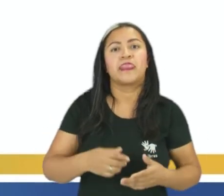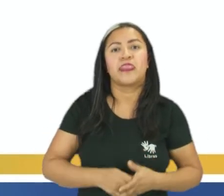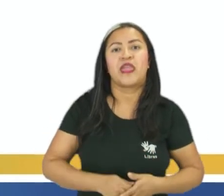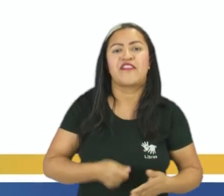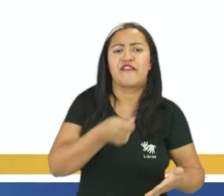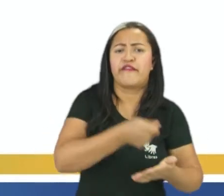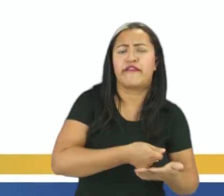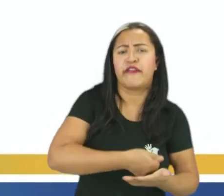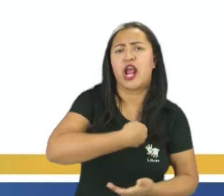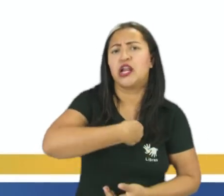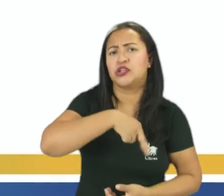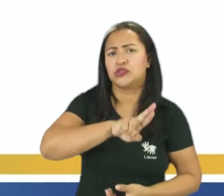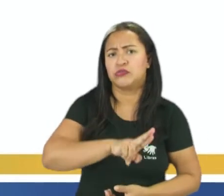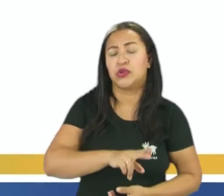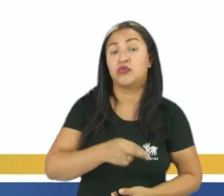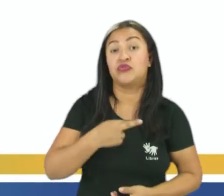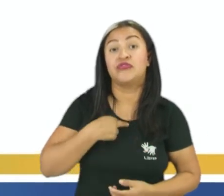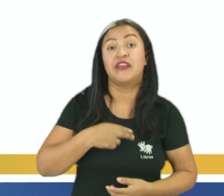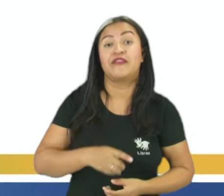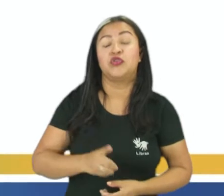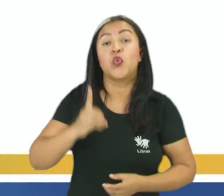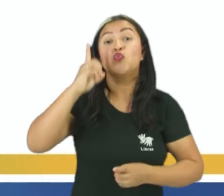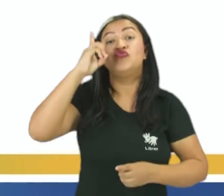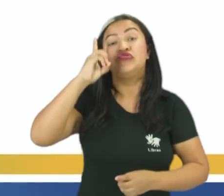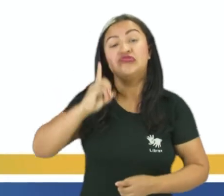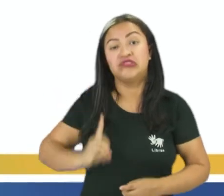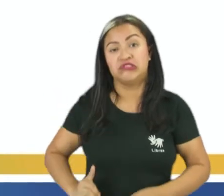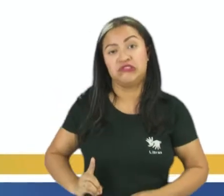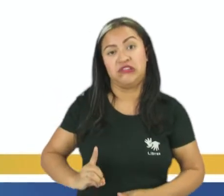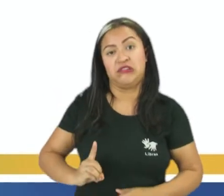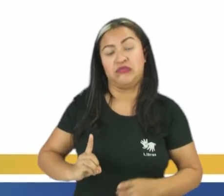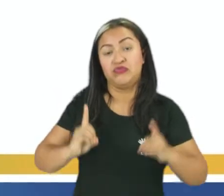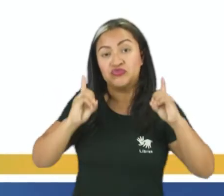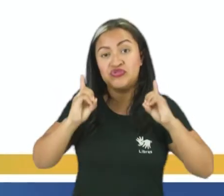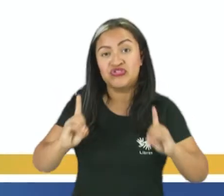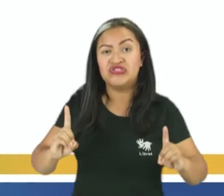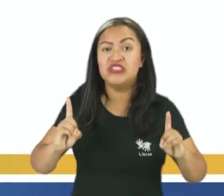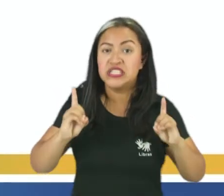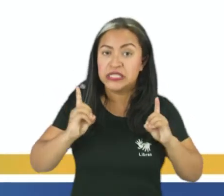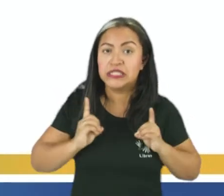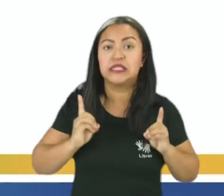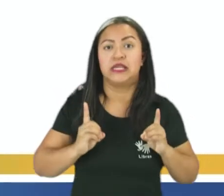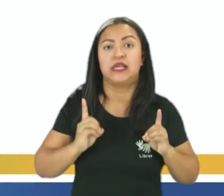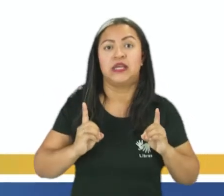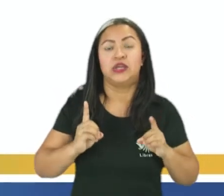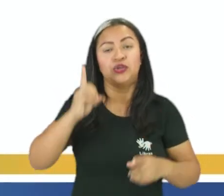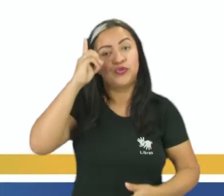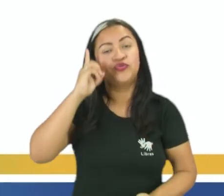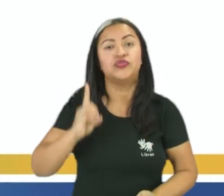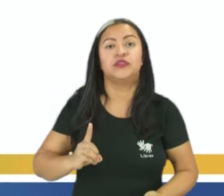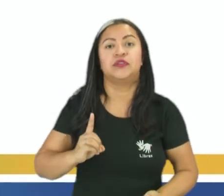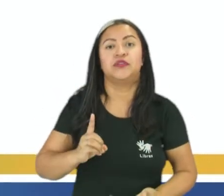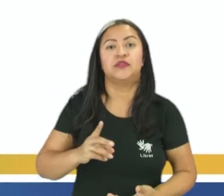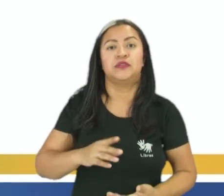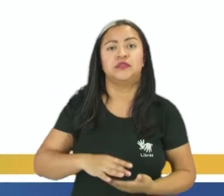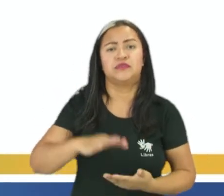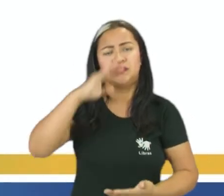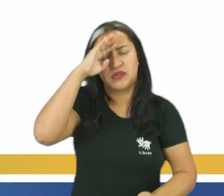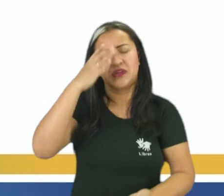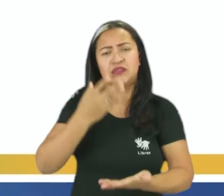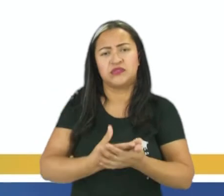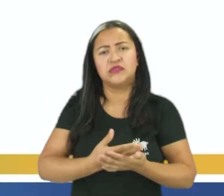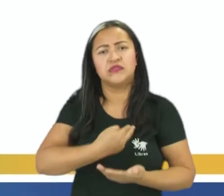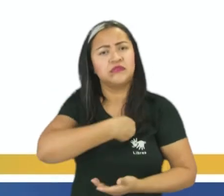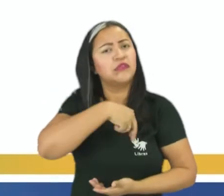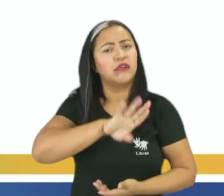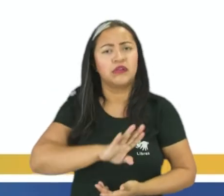defendendo religião, né? Eu estou defendendo o direito, né? A história, ela vem para falar isso, das pessoas professarem a fé que elas quiserem, tá